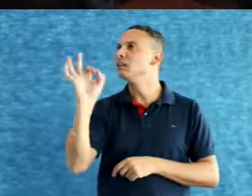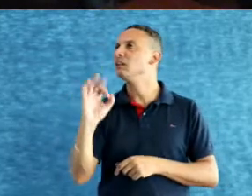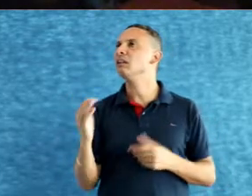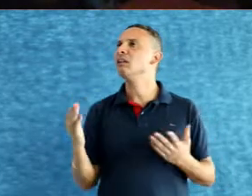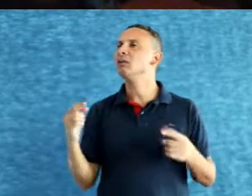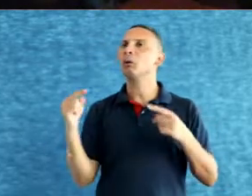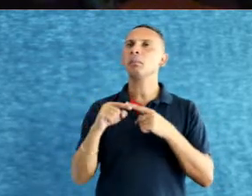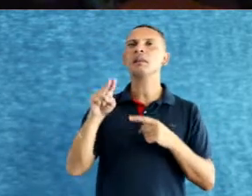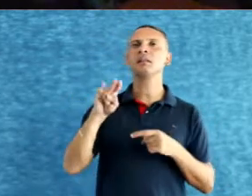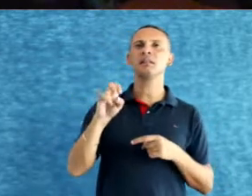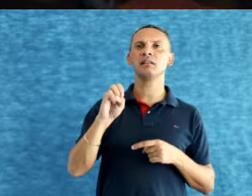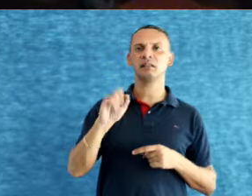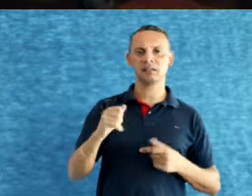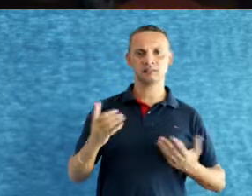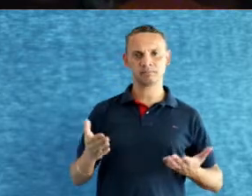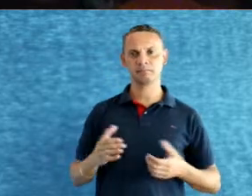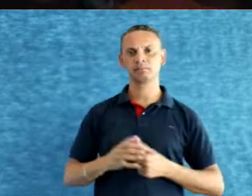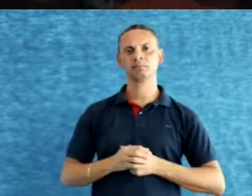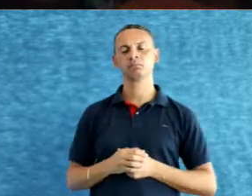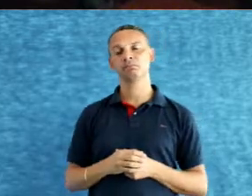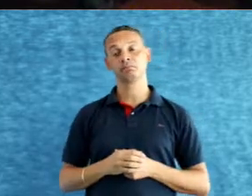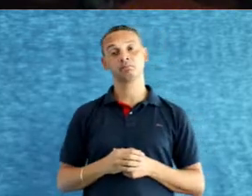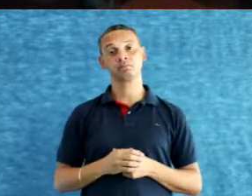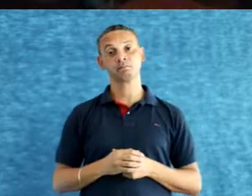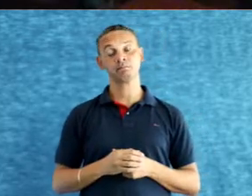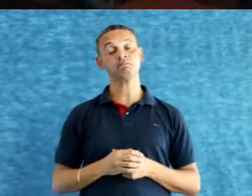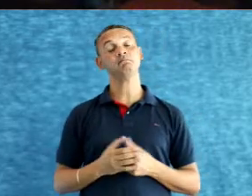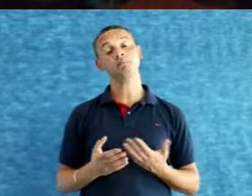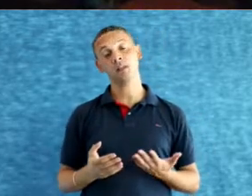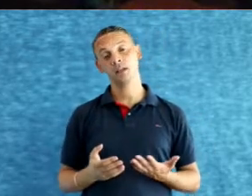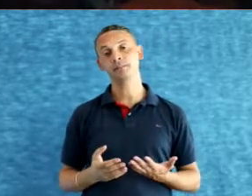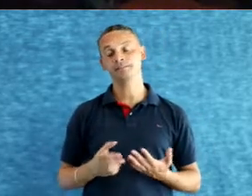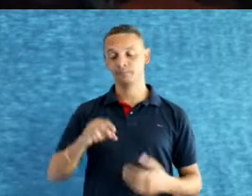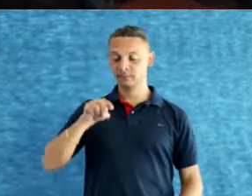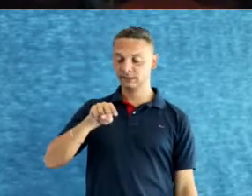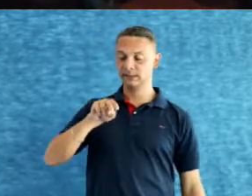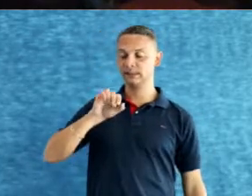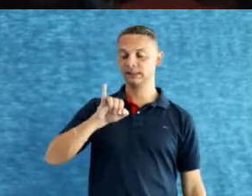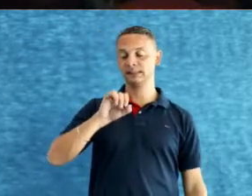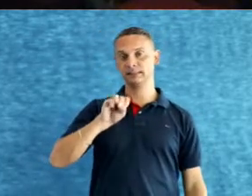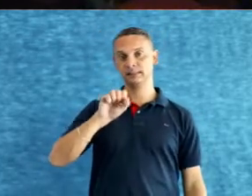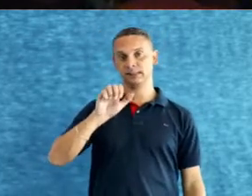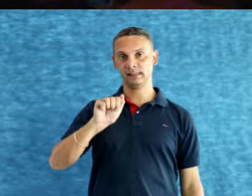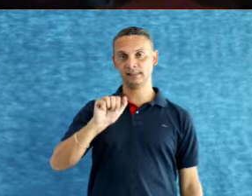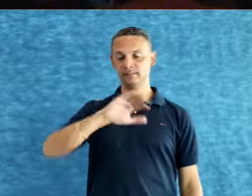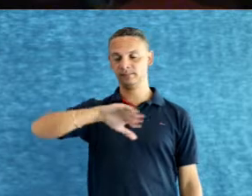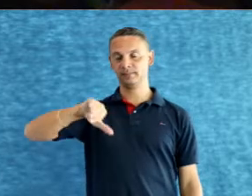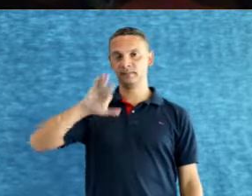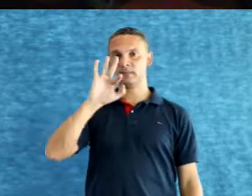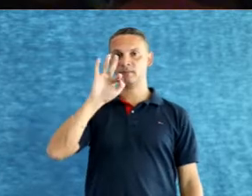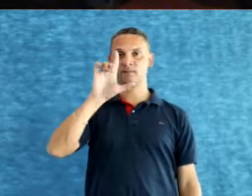mito. Nízia foi coberta durante muitas décadas, né? Muitas décadas. Nízia é aquela mulher que foi embora,